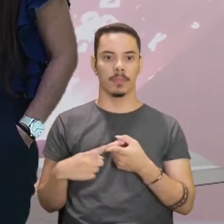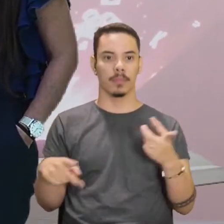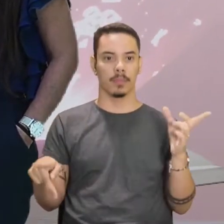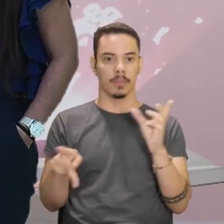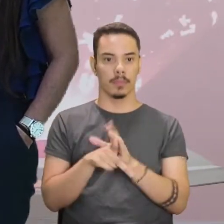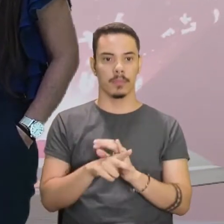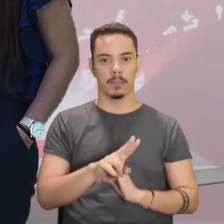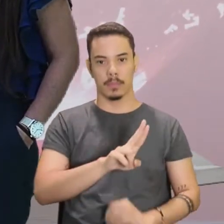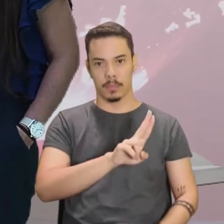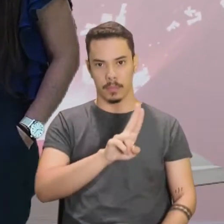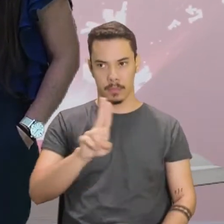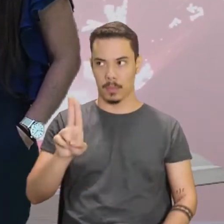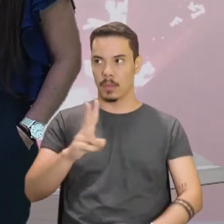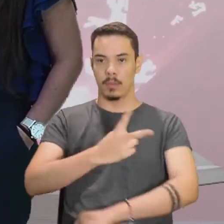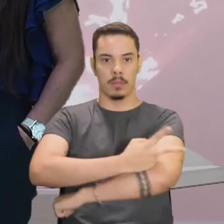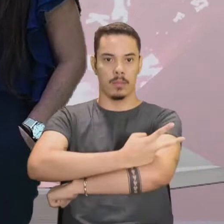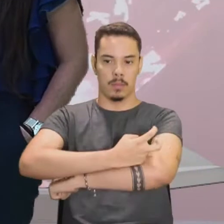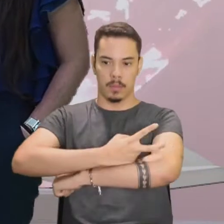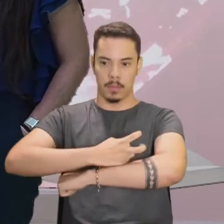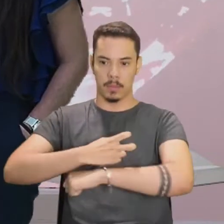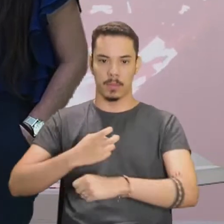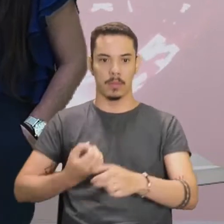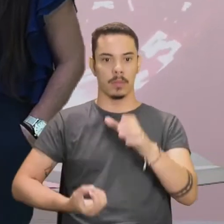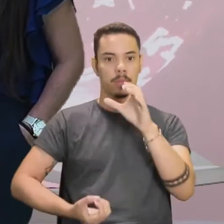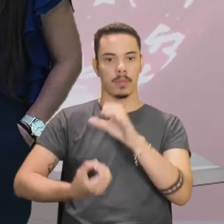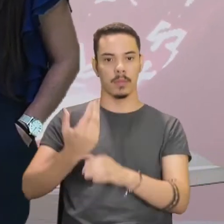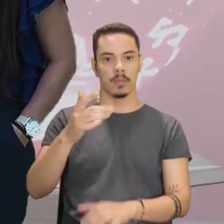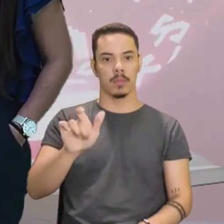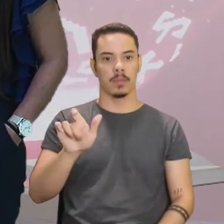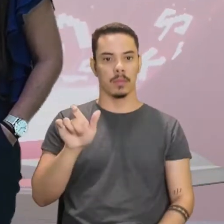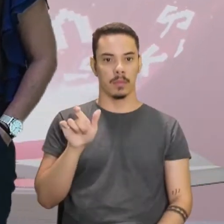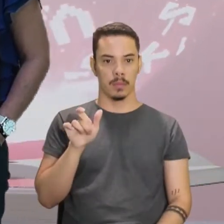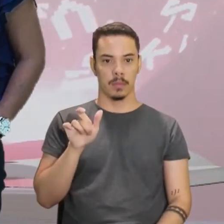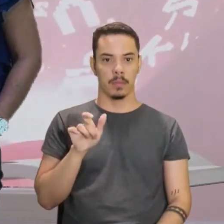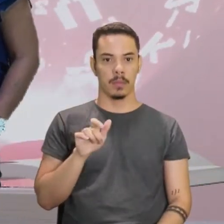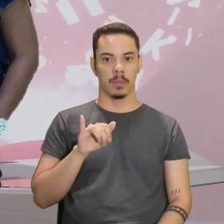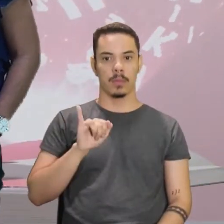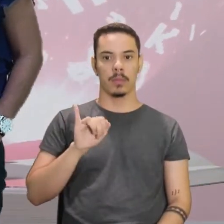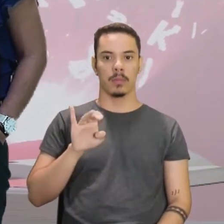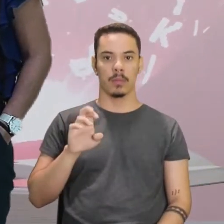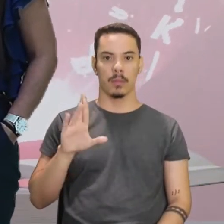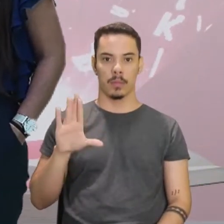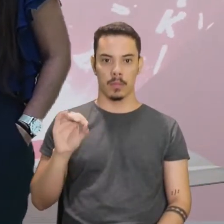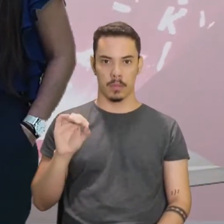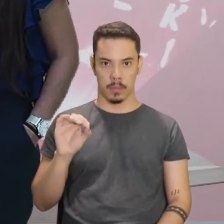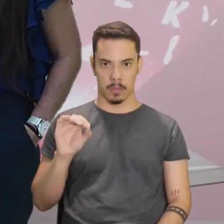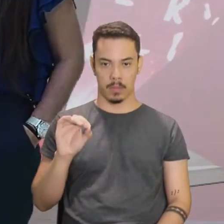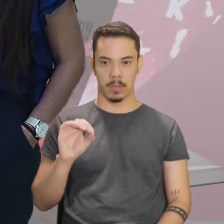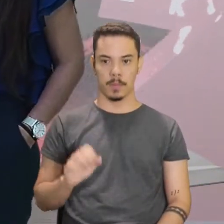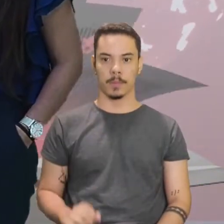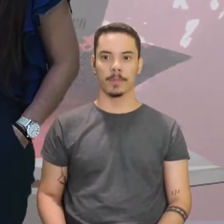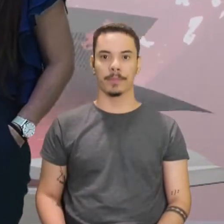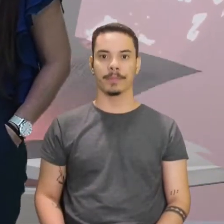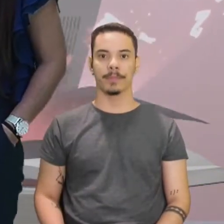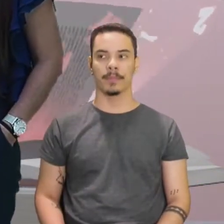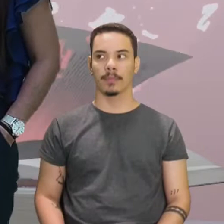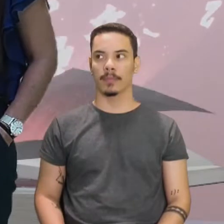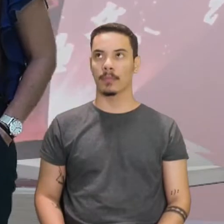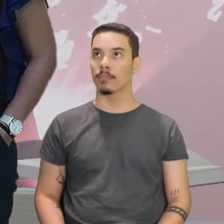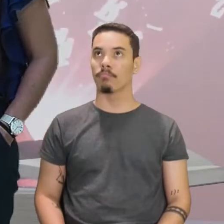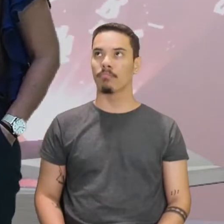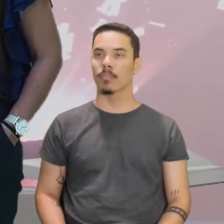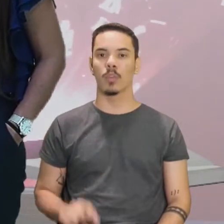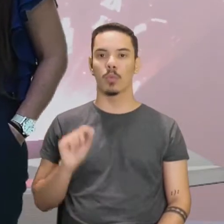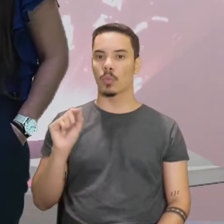próprio nome, etimologicamente, deriva a palavra íbero. os iberos, Ah, entendi. que eram